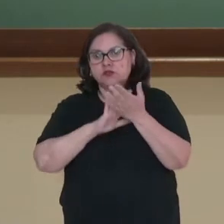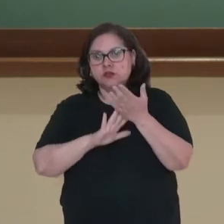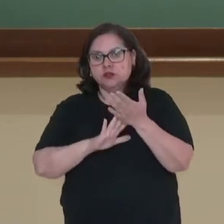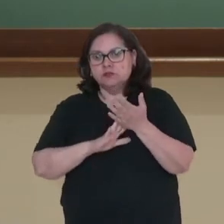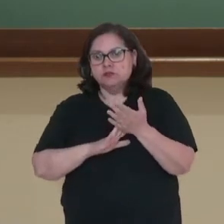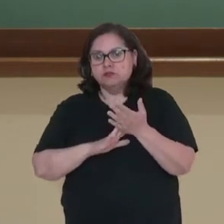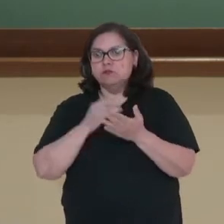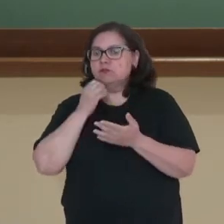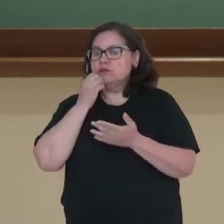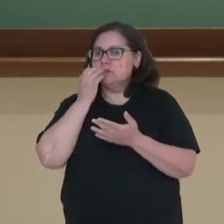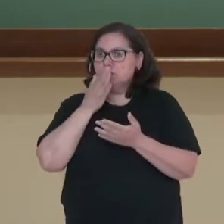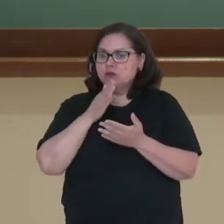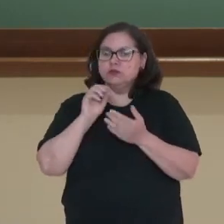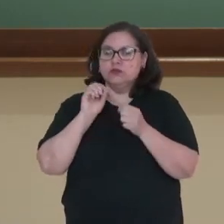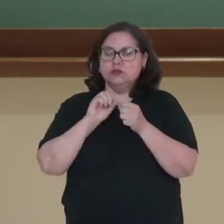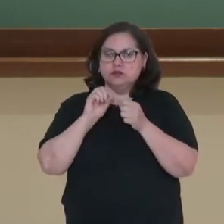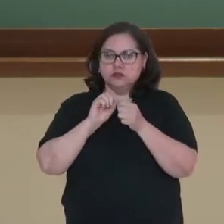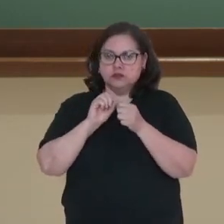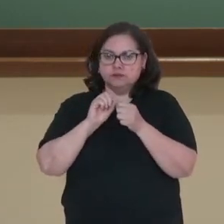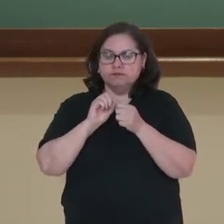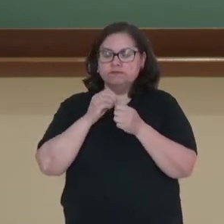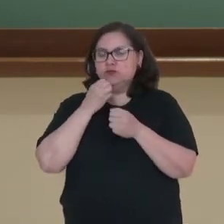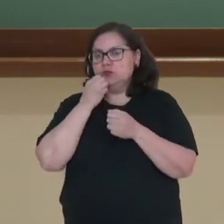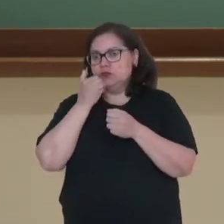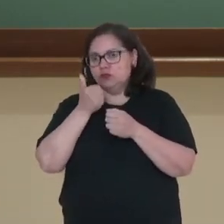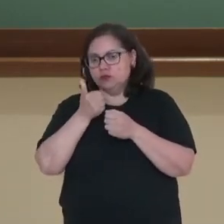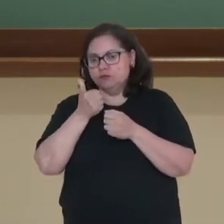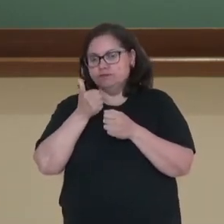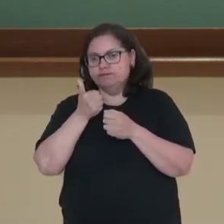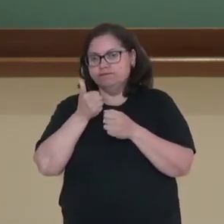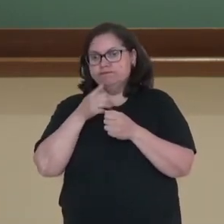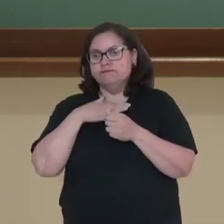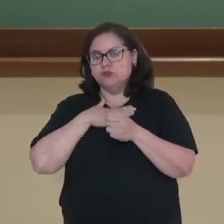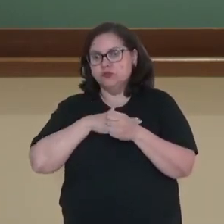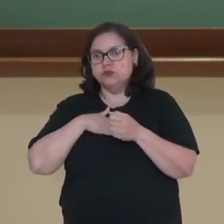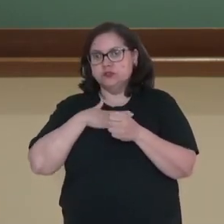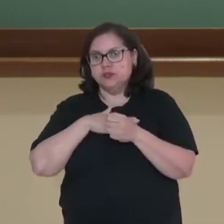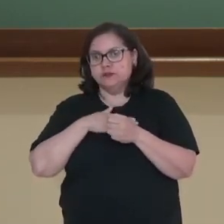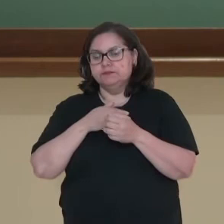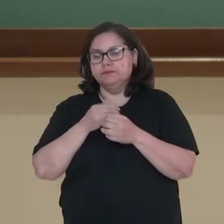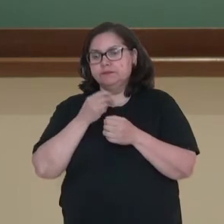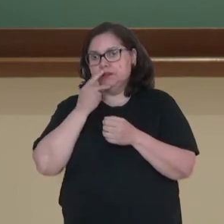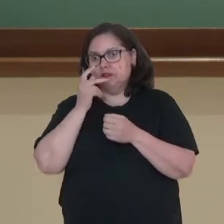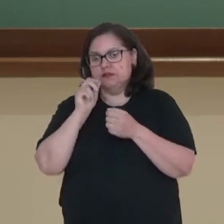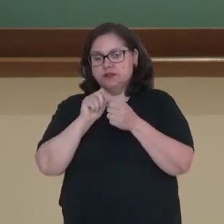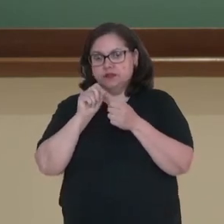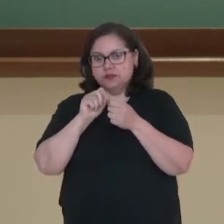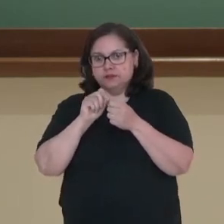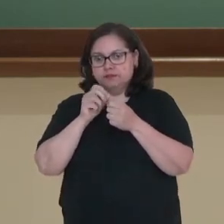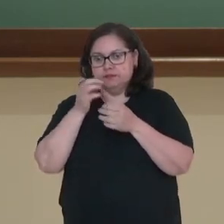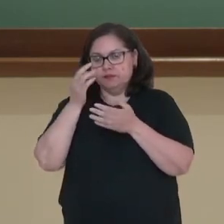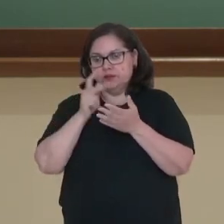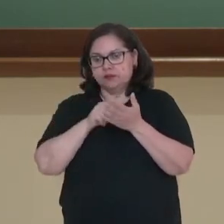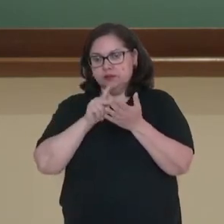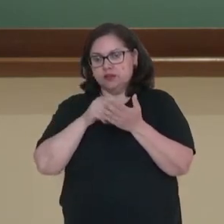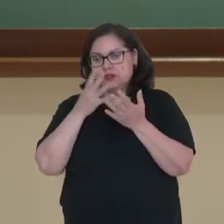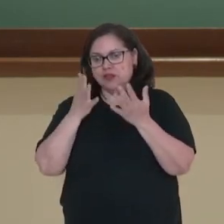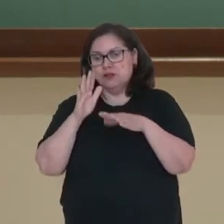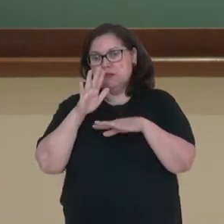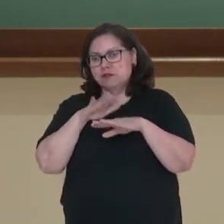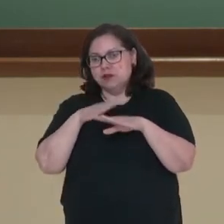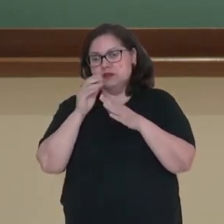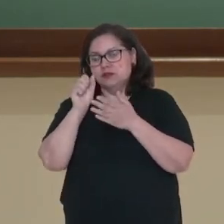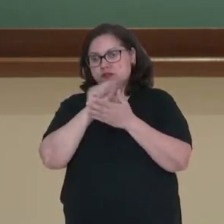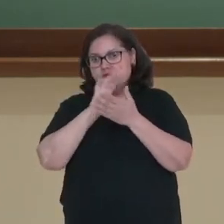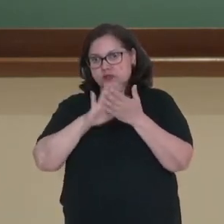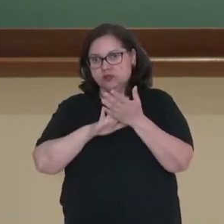exercíciozinho gostoso de se fazer, hein, professor? Gostei, professor. Gostei mesmo, professor. Queria mais desse